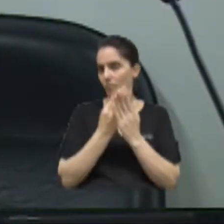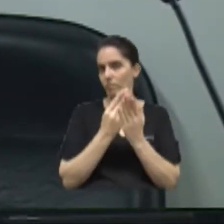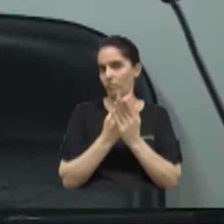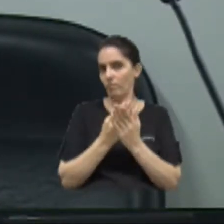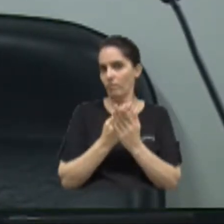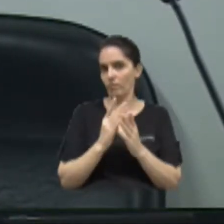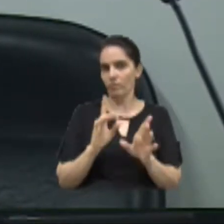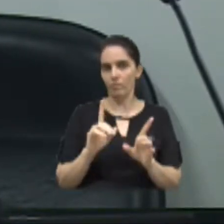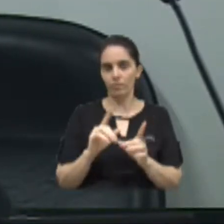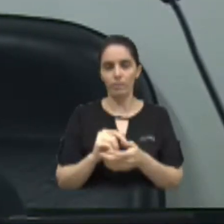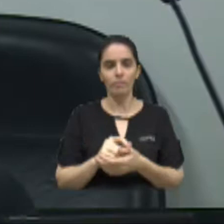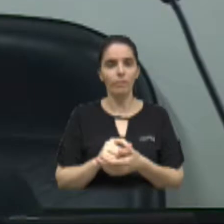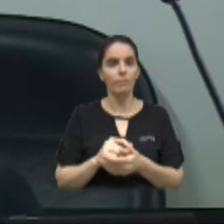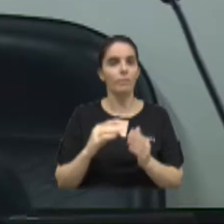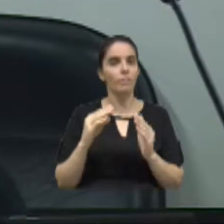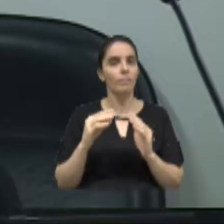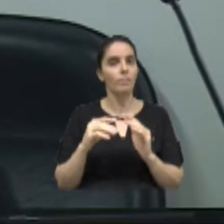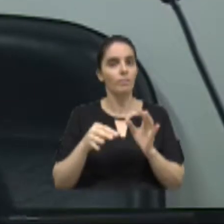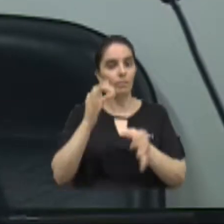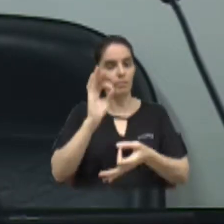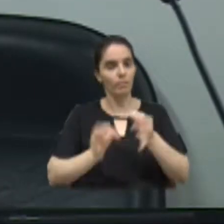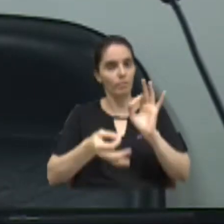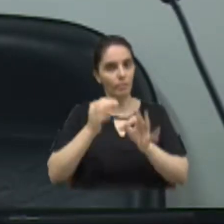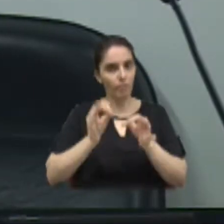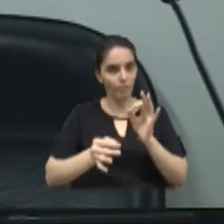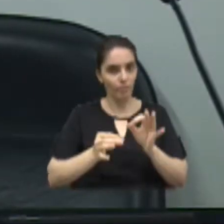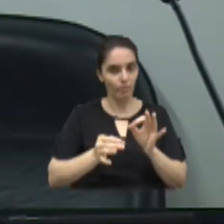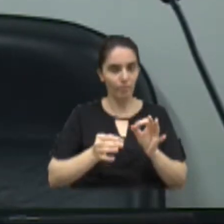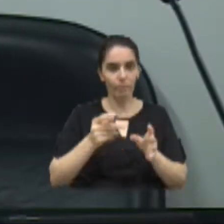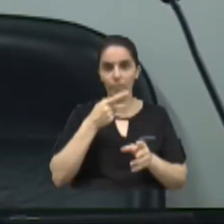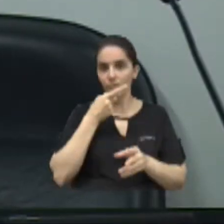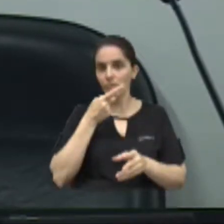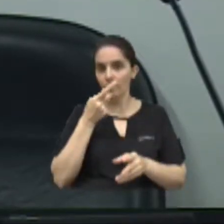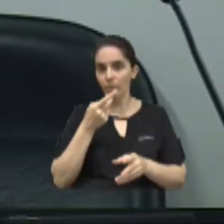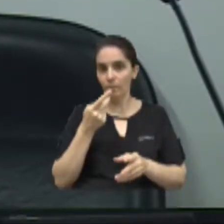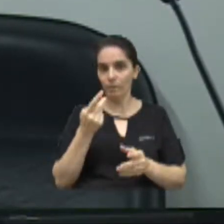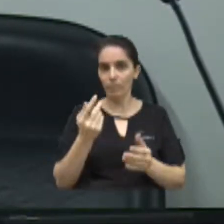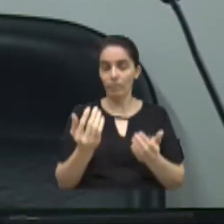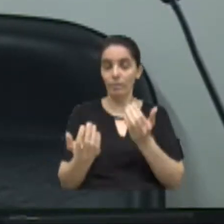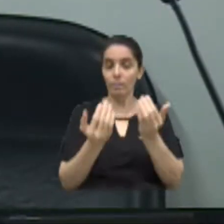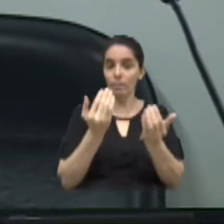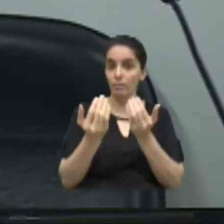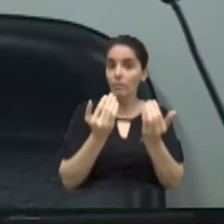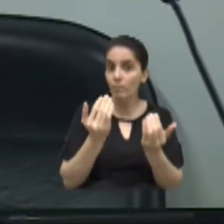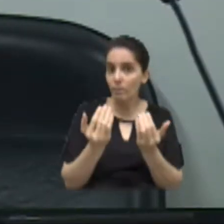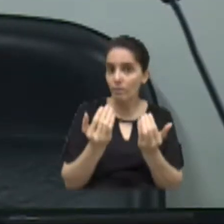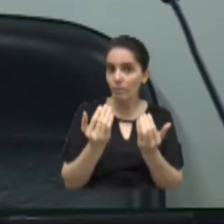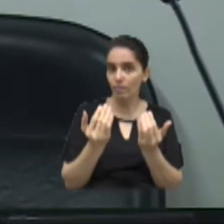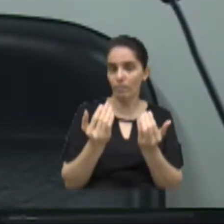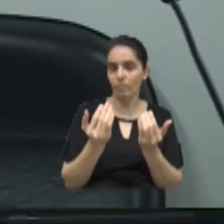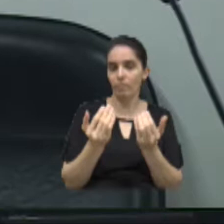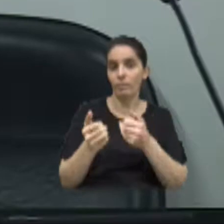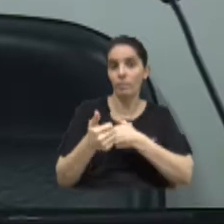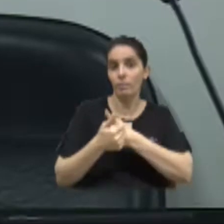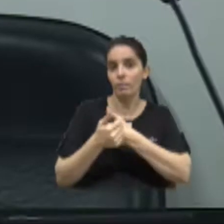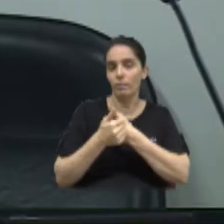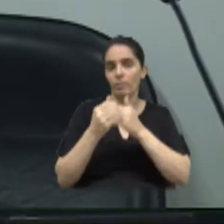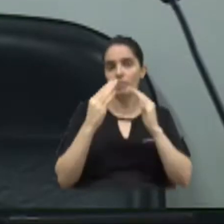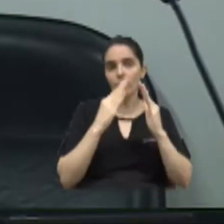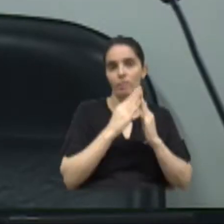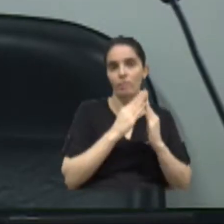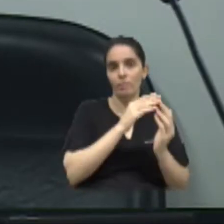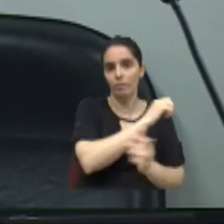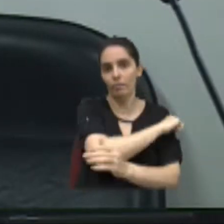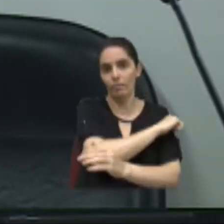direciona para a mais próxima, mas não diretamente para aquela creche. Pelo menos é o que eu não tenho certeza do que